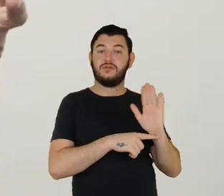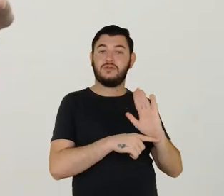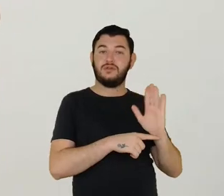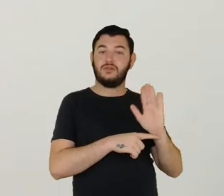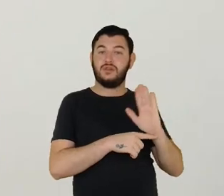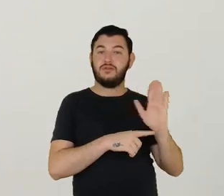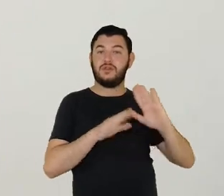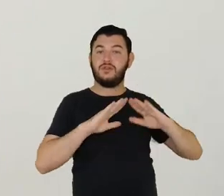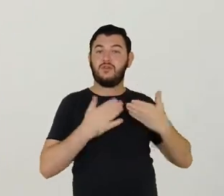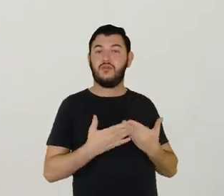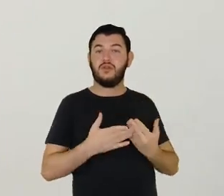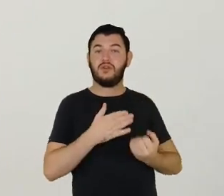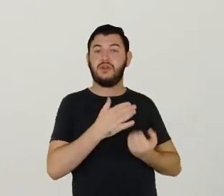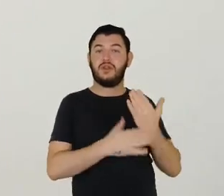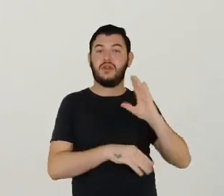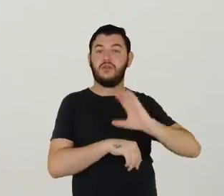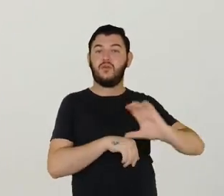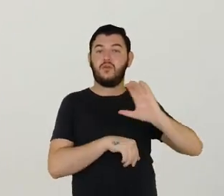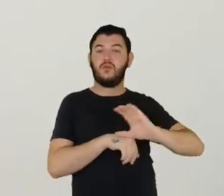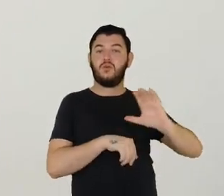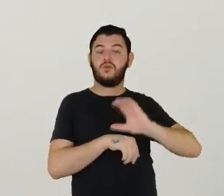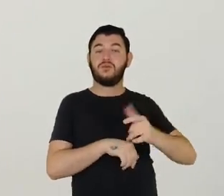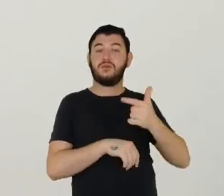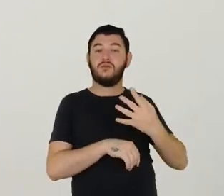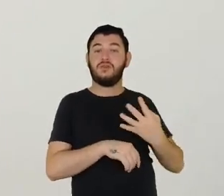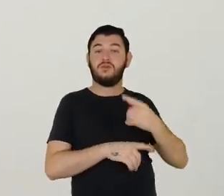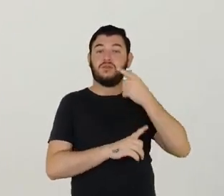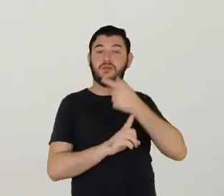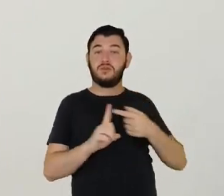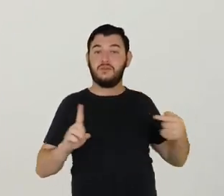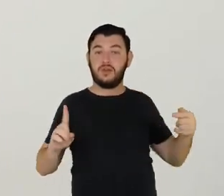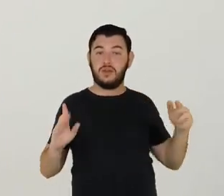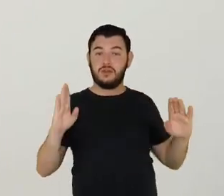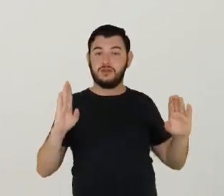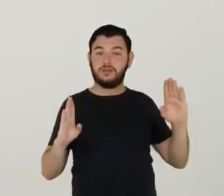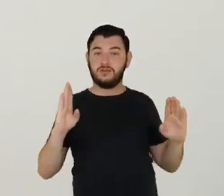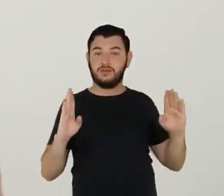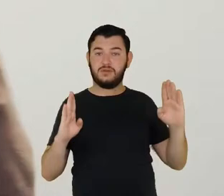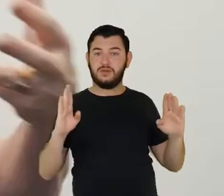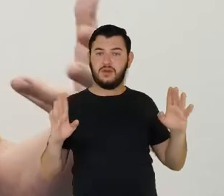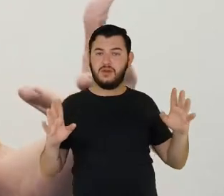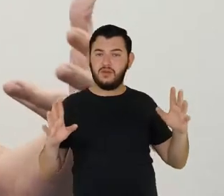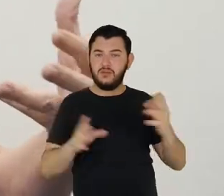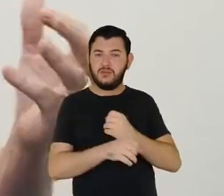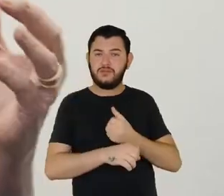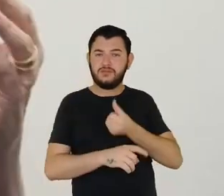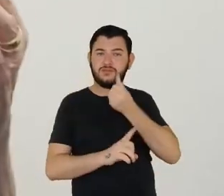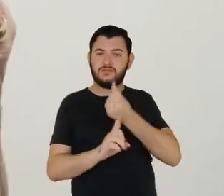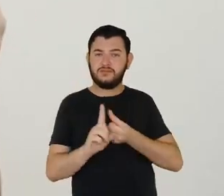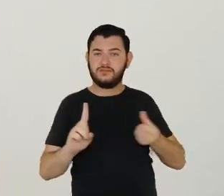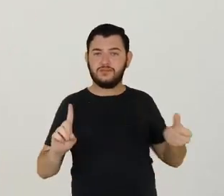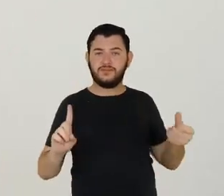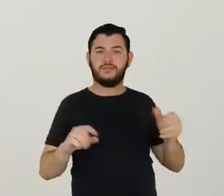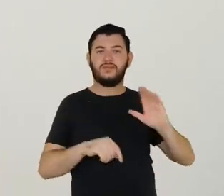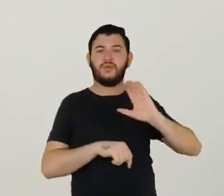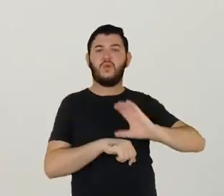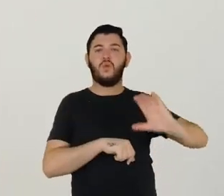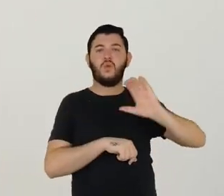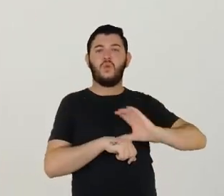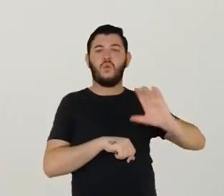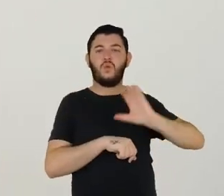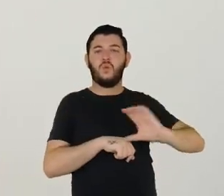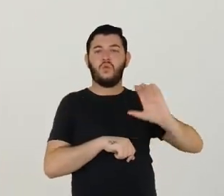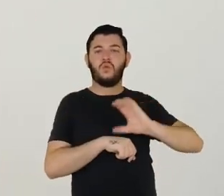semanas. Sim. Quase 6 meses. Que é um curso regular, que eles chamam de 3 anos. Eles vão fazer em